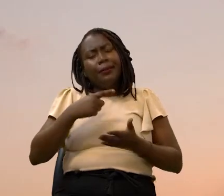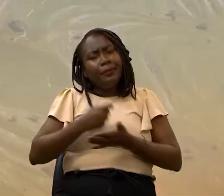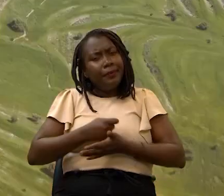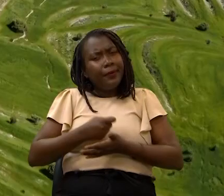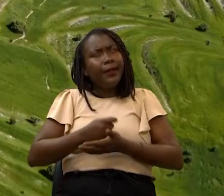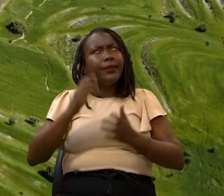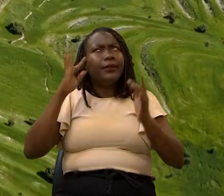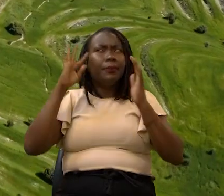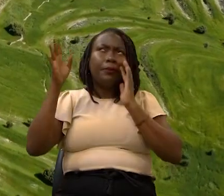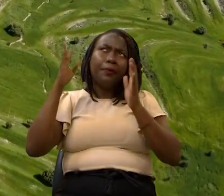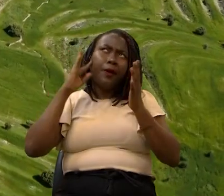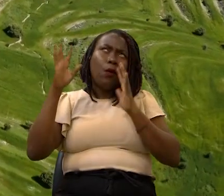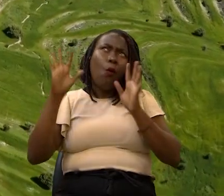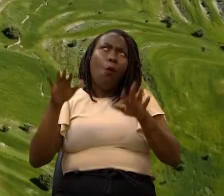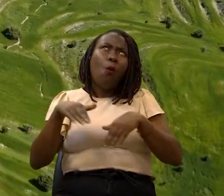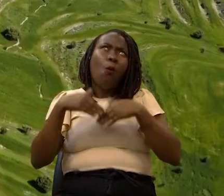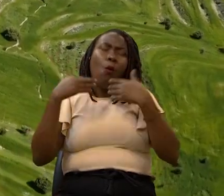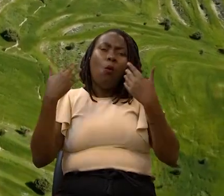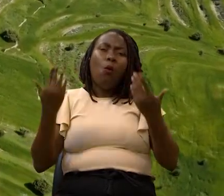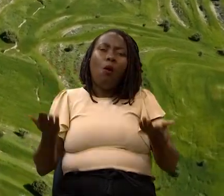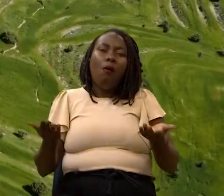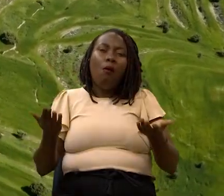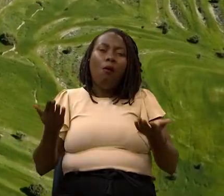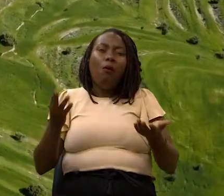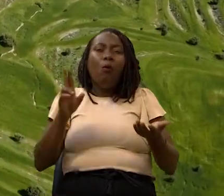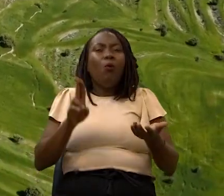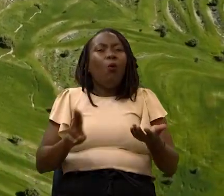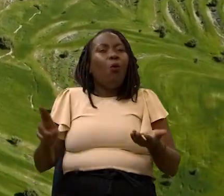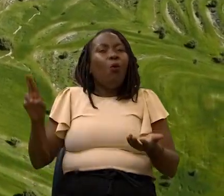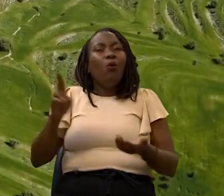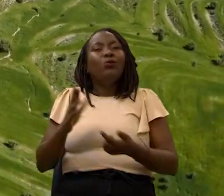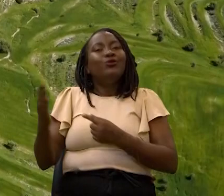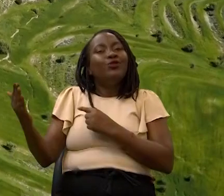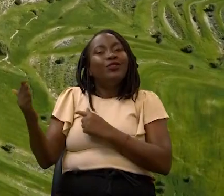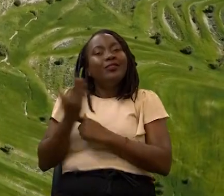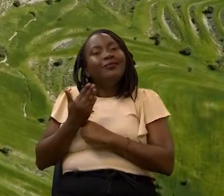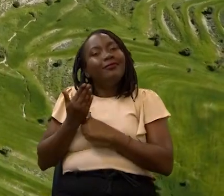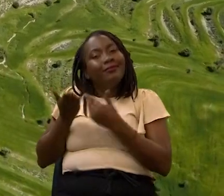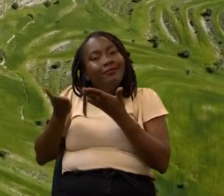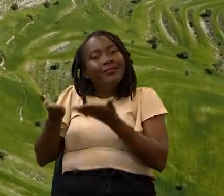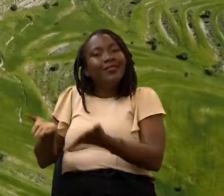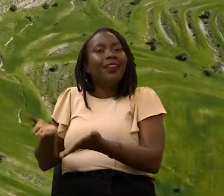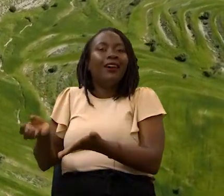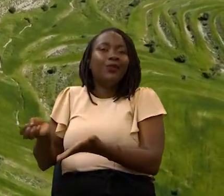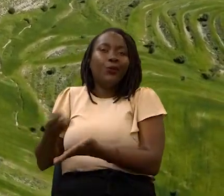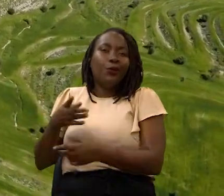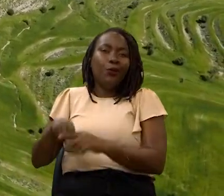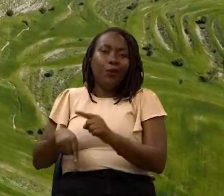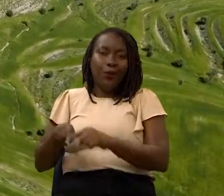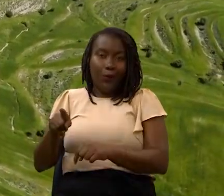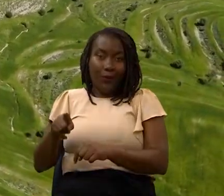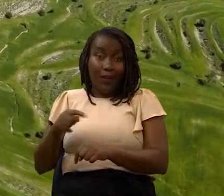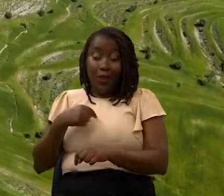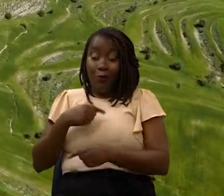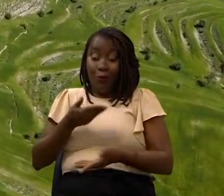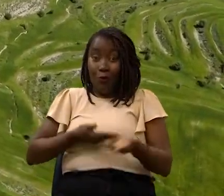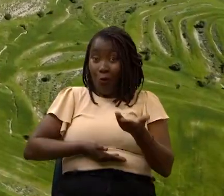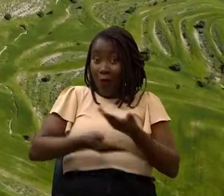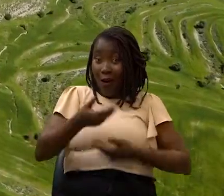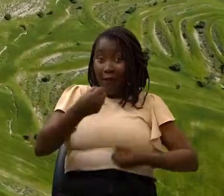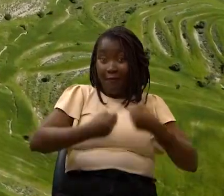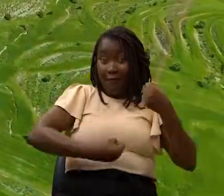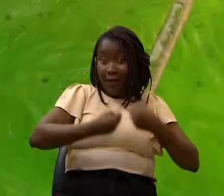gente tem que se perguntar é qual que é a utilidade desse novo produto.